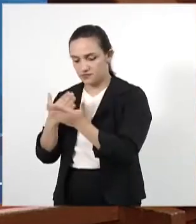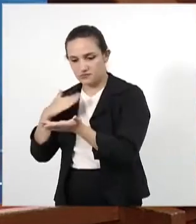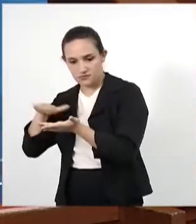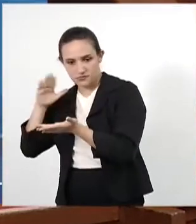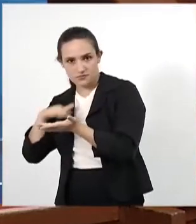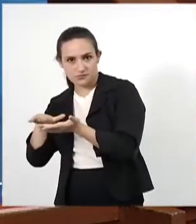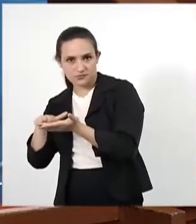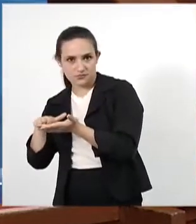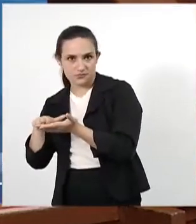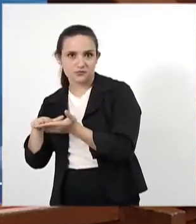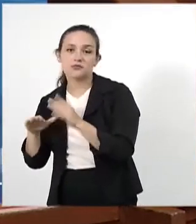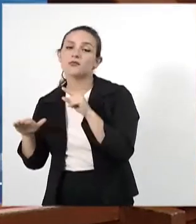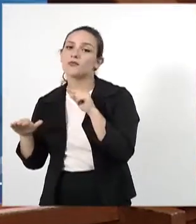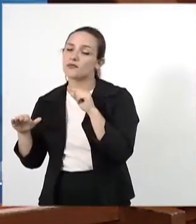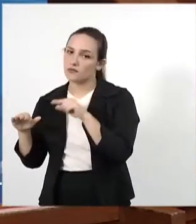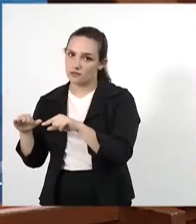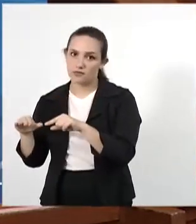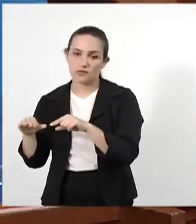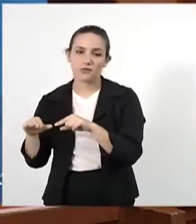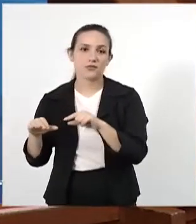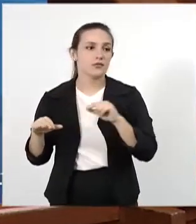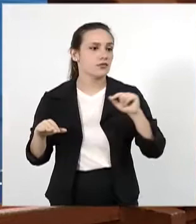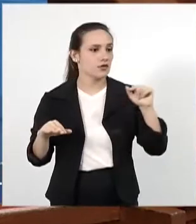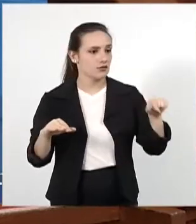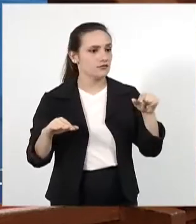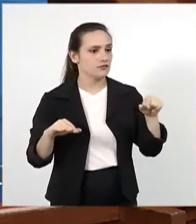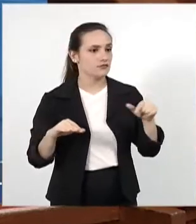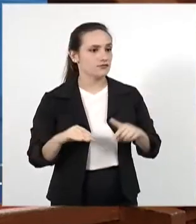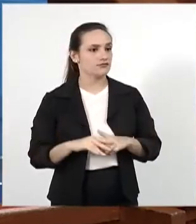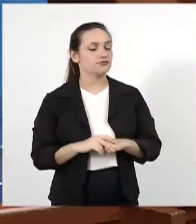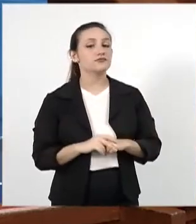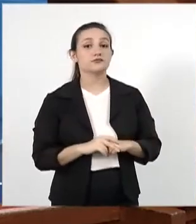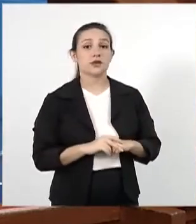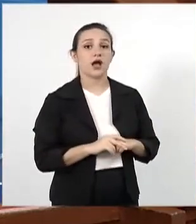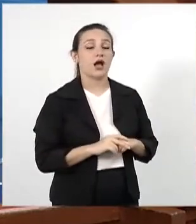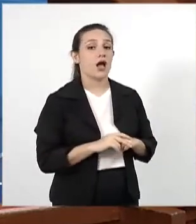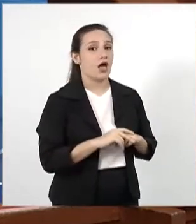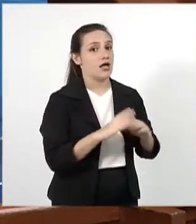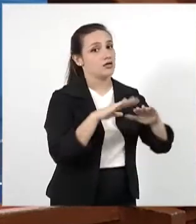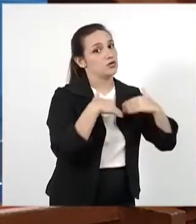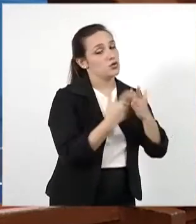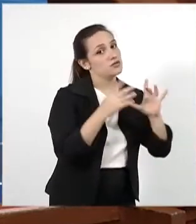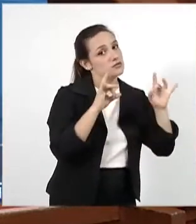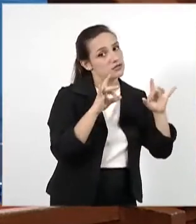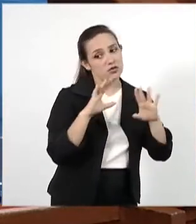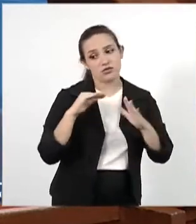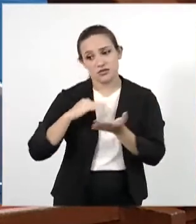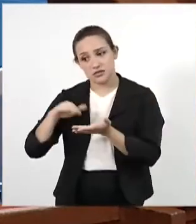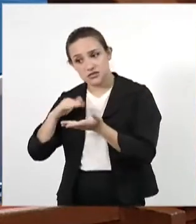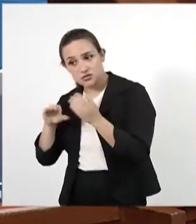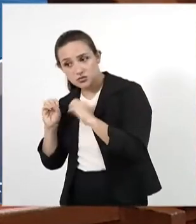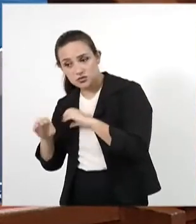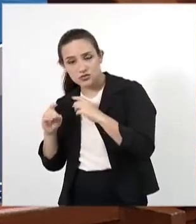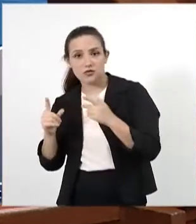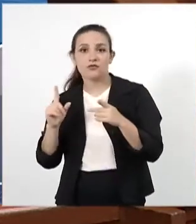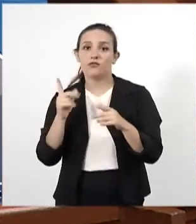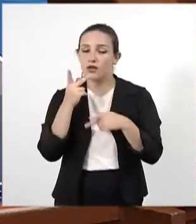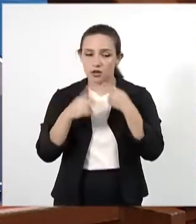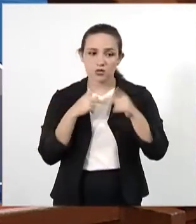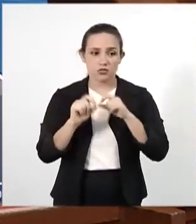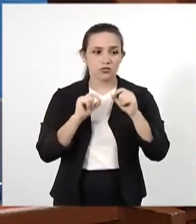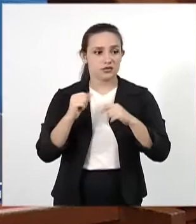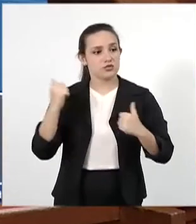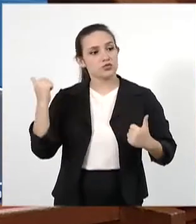substituir todos os profissionais convocados por profissionais efetivos do Estado, sob o argumento,